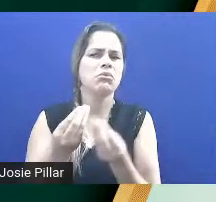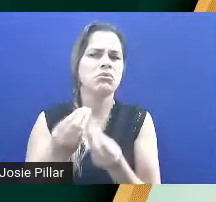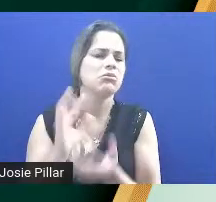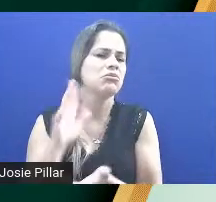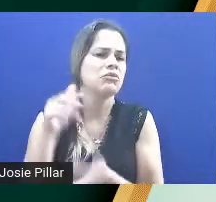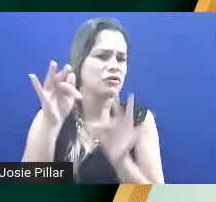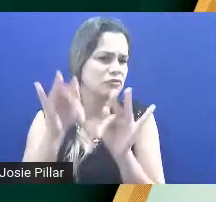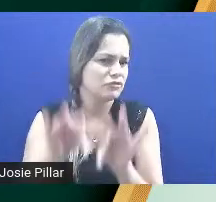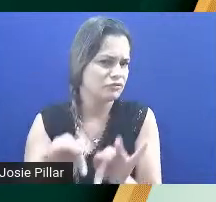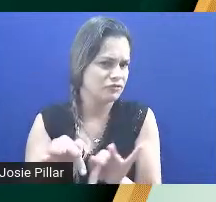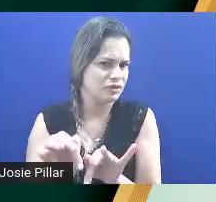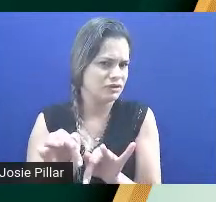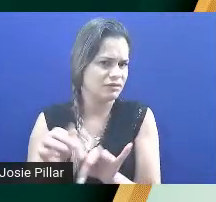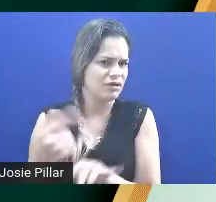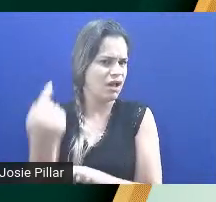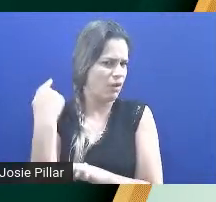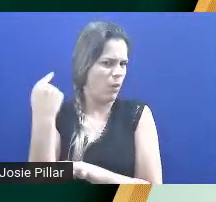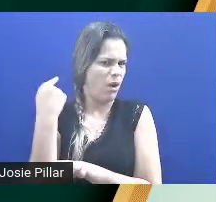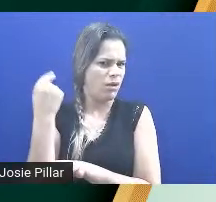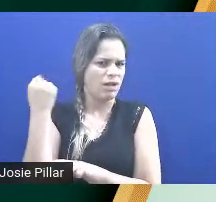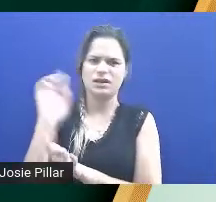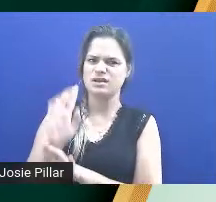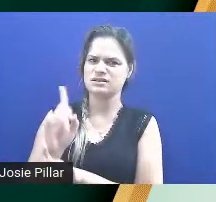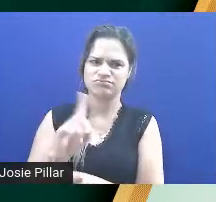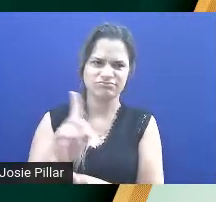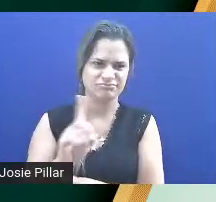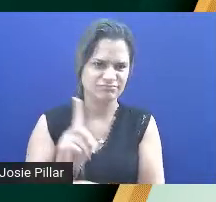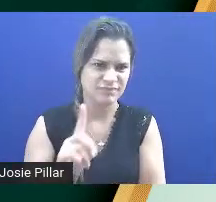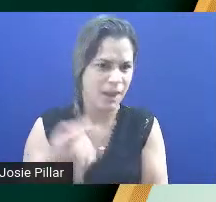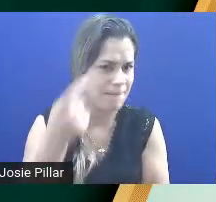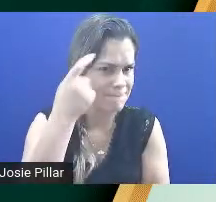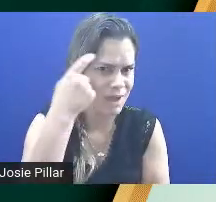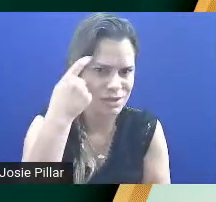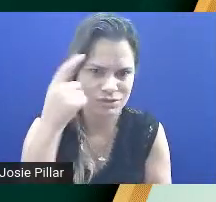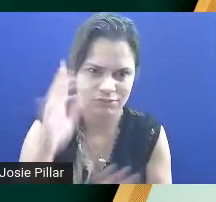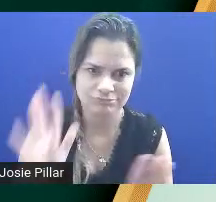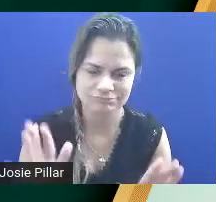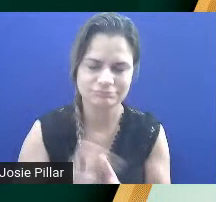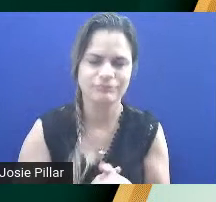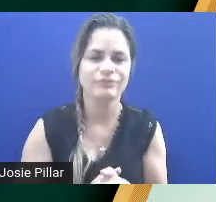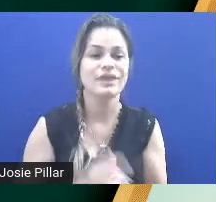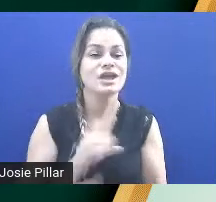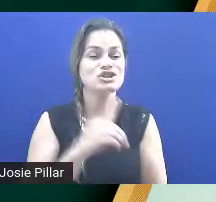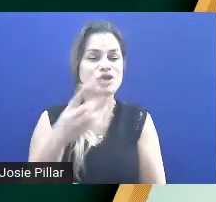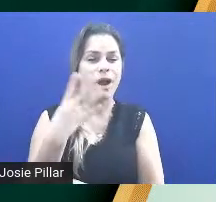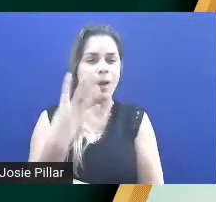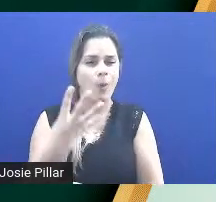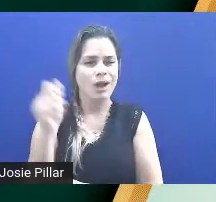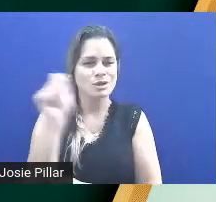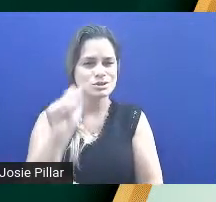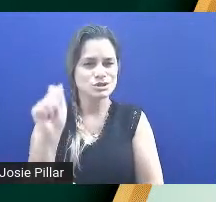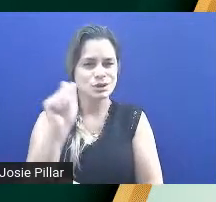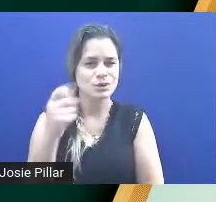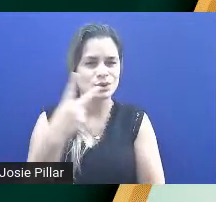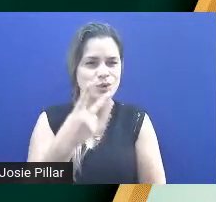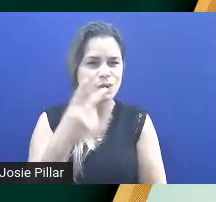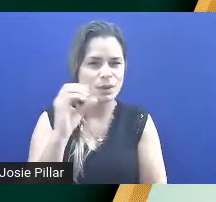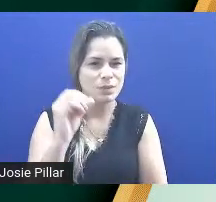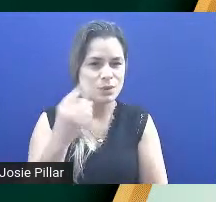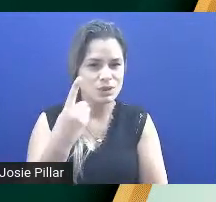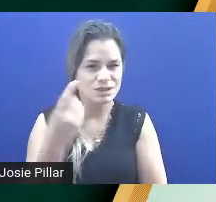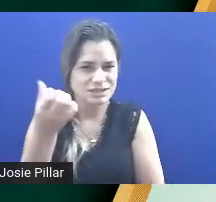tempo atrás? Eu aposto que ninguém. Desde o dia 4 de agosto de 2016, se